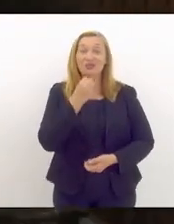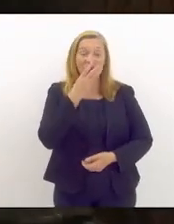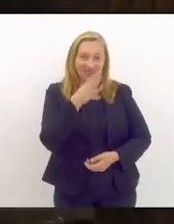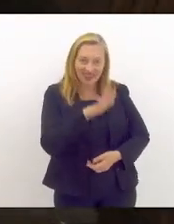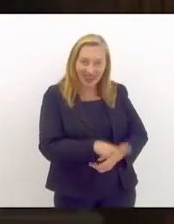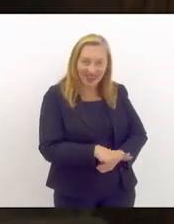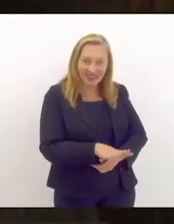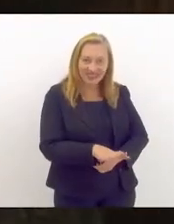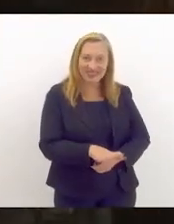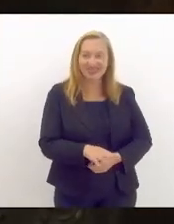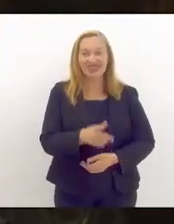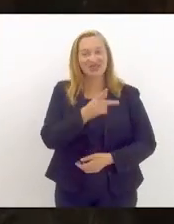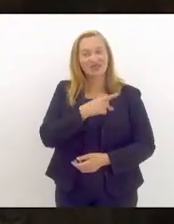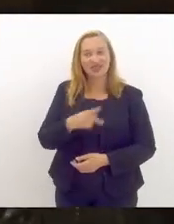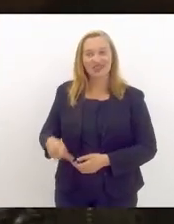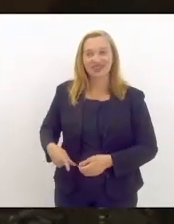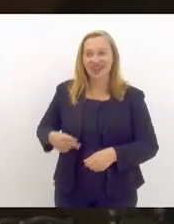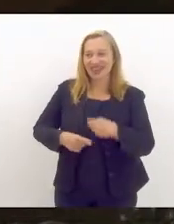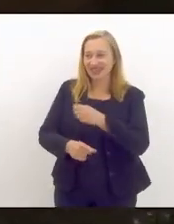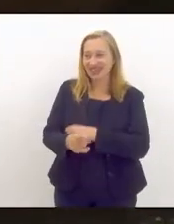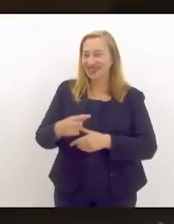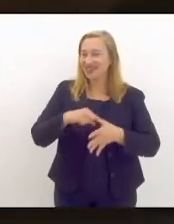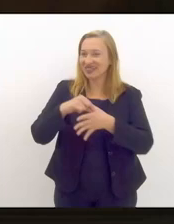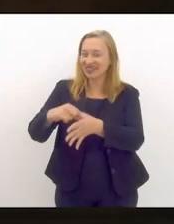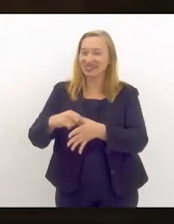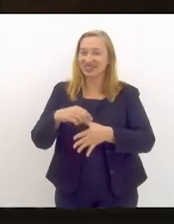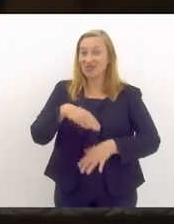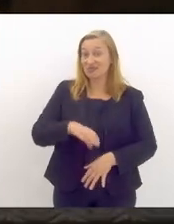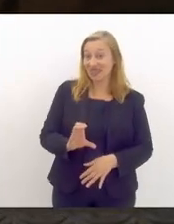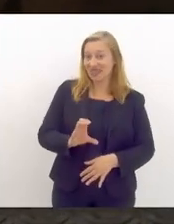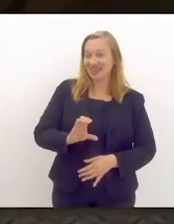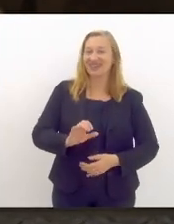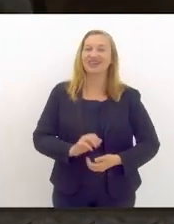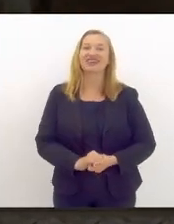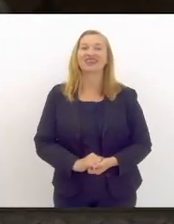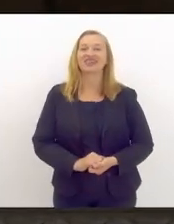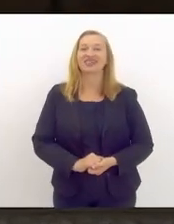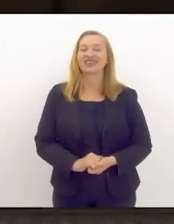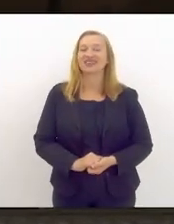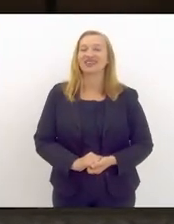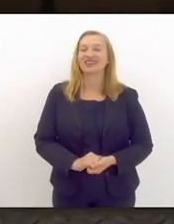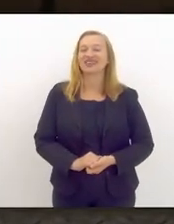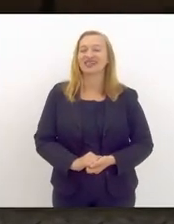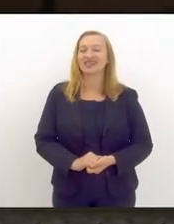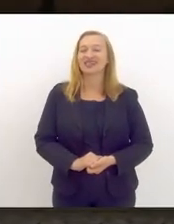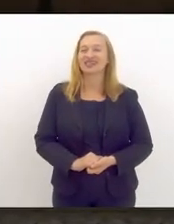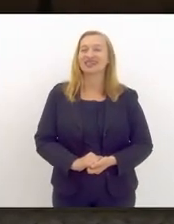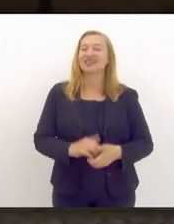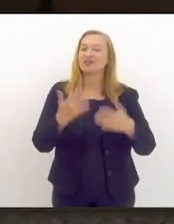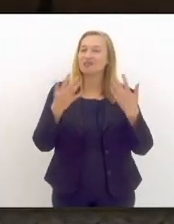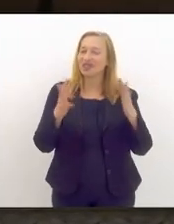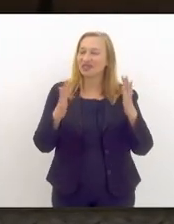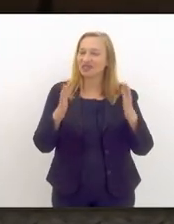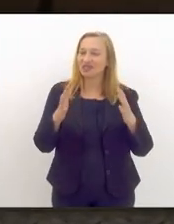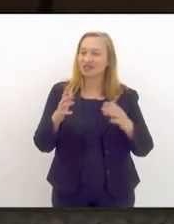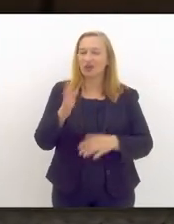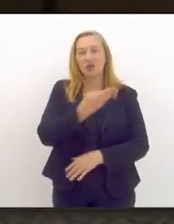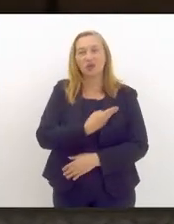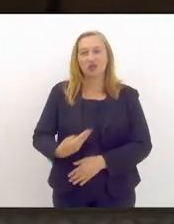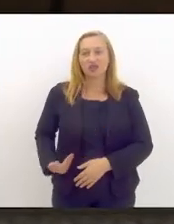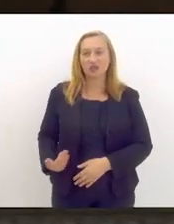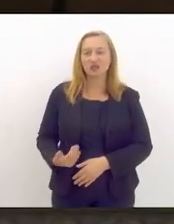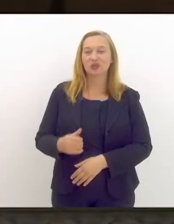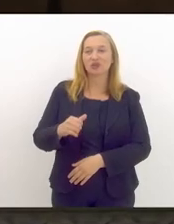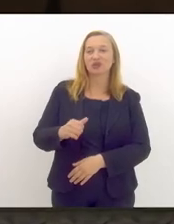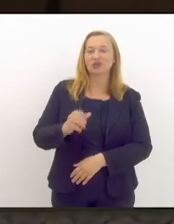meu presidente, meu eterno líder, Carlos Mink. saudar o excelentíssimo senhor governador do Estado do Rio de